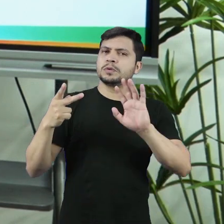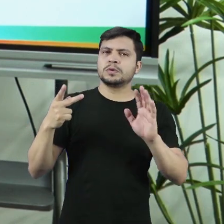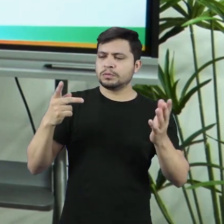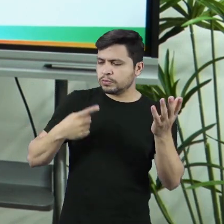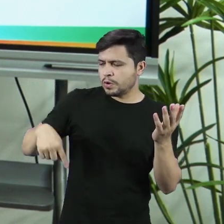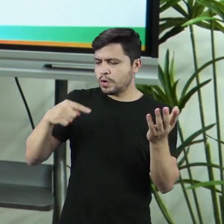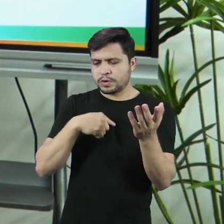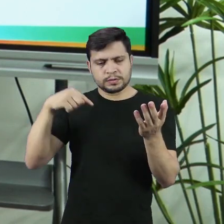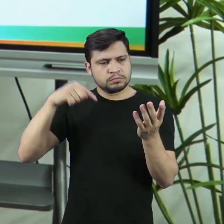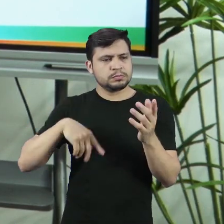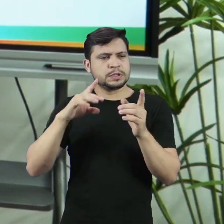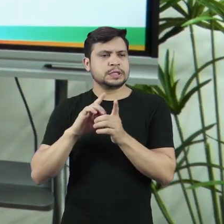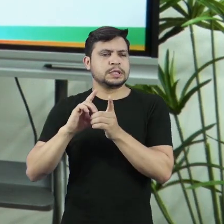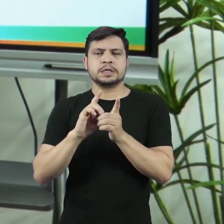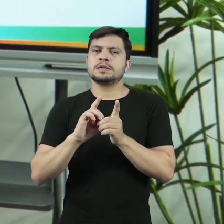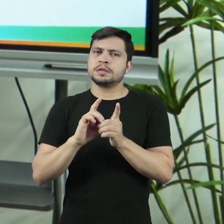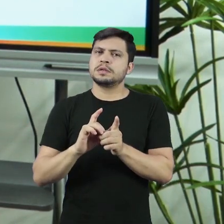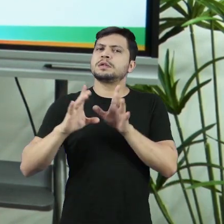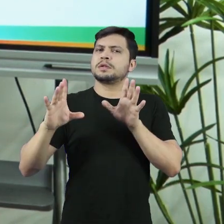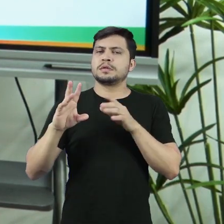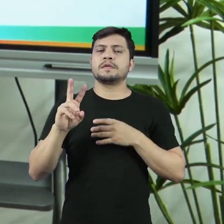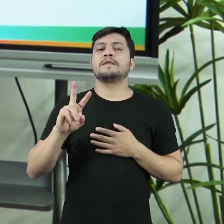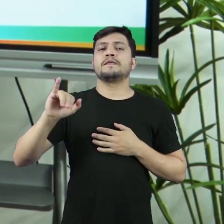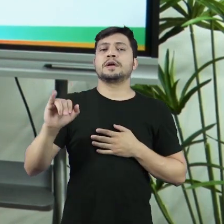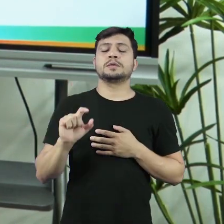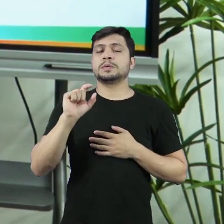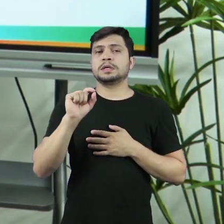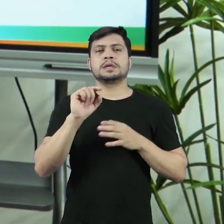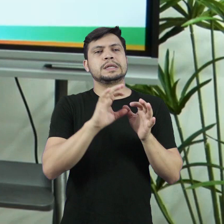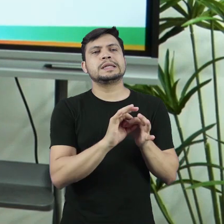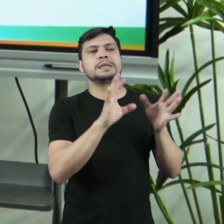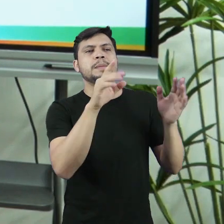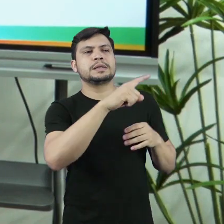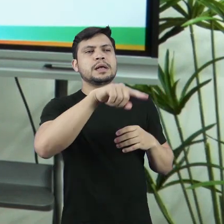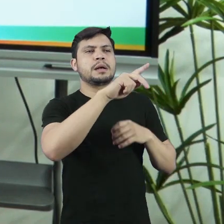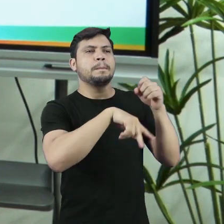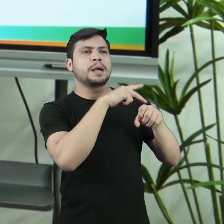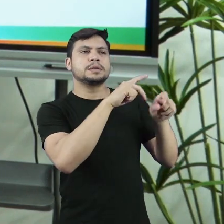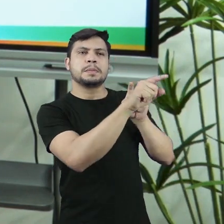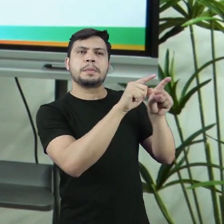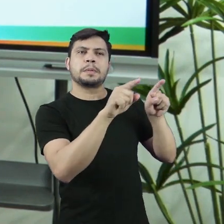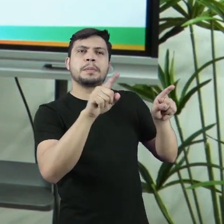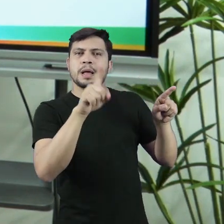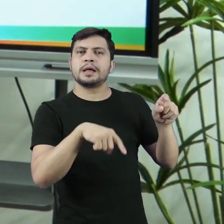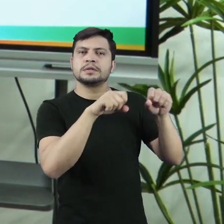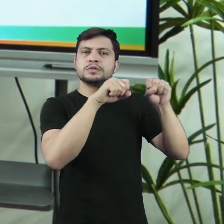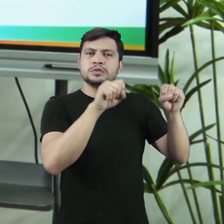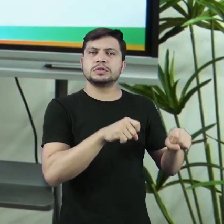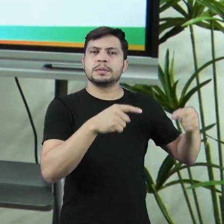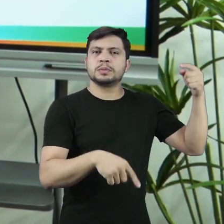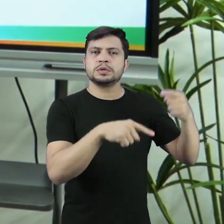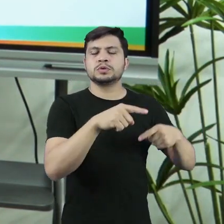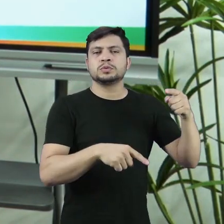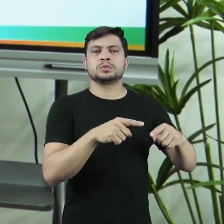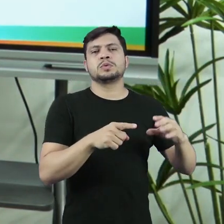mundo do perigo que é o comunismo, o socialismo soviético. A partir dessa declaração, rompe-se as relações que existiam entre